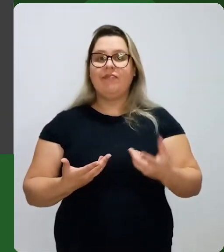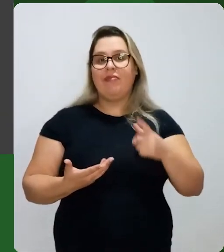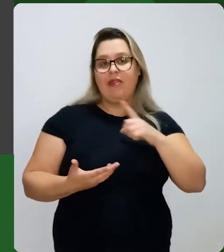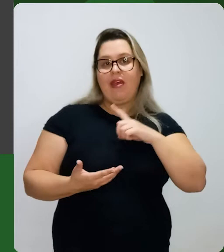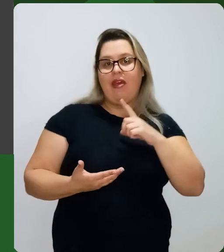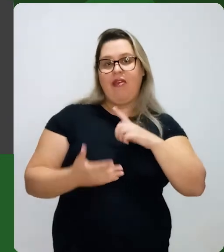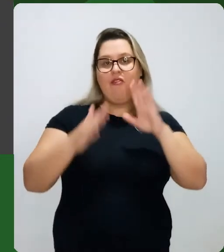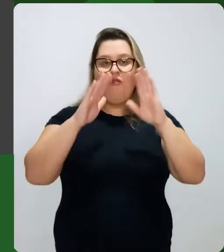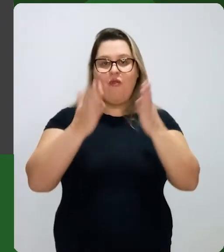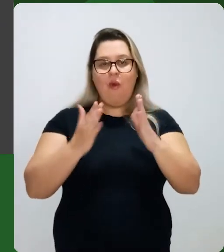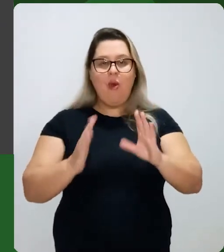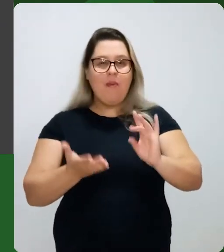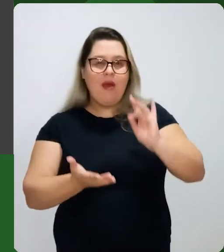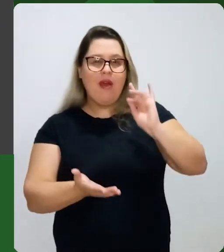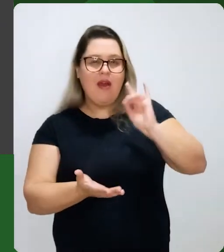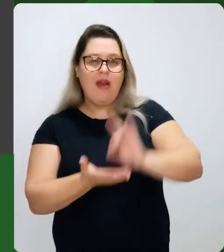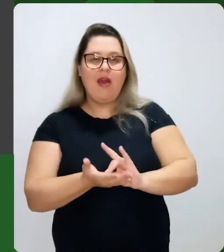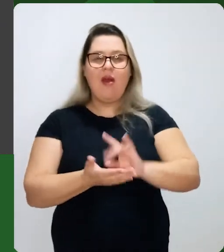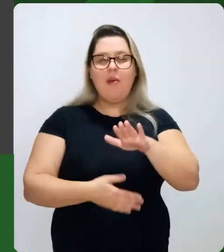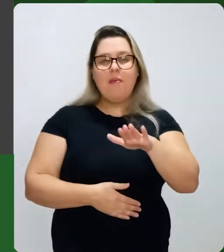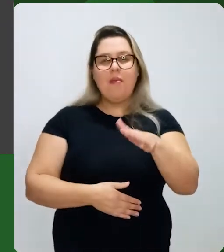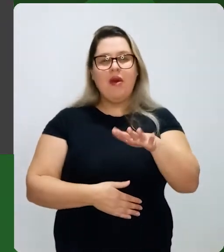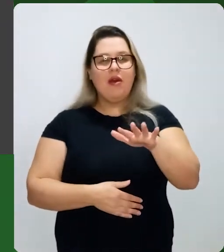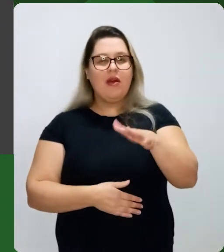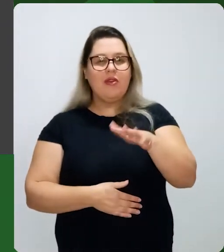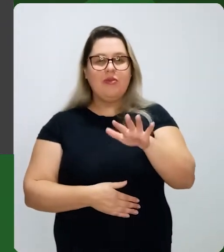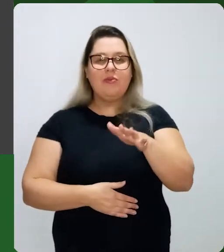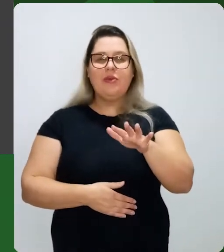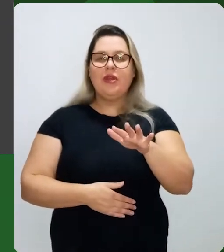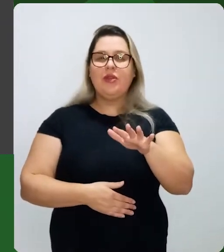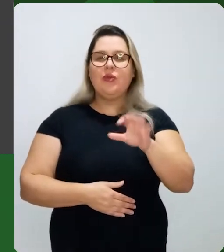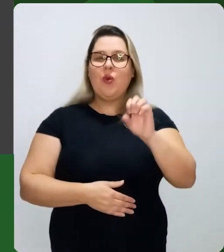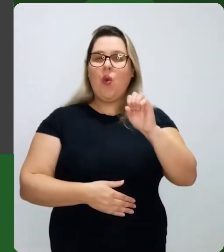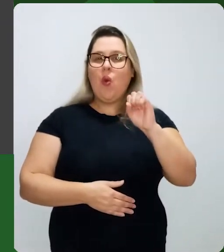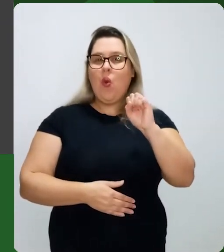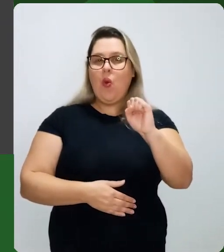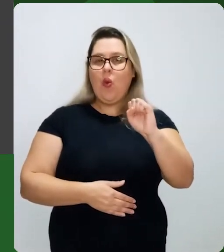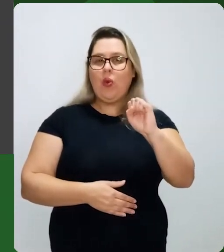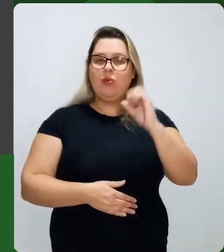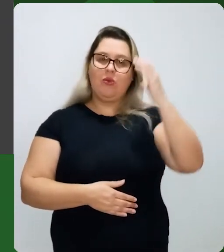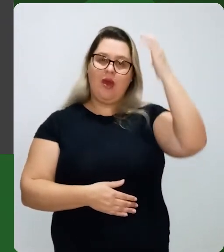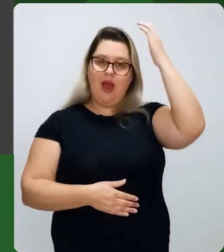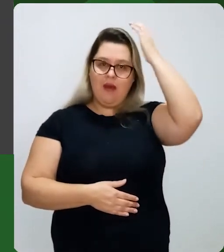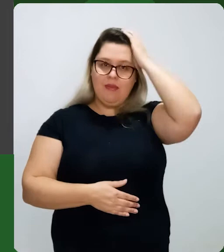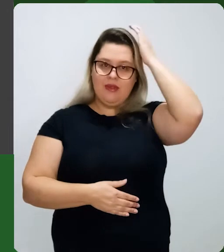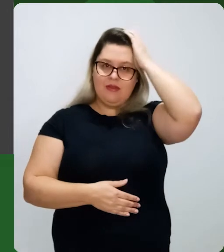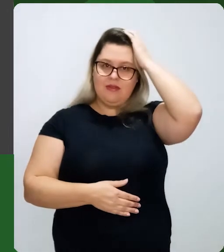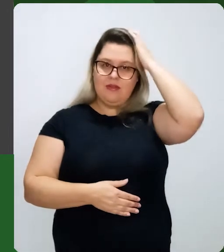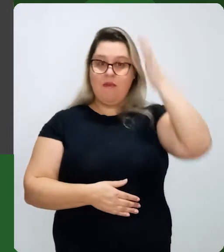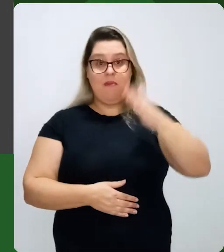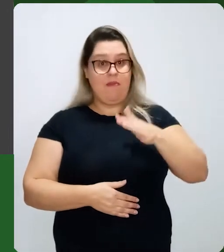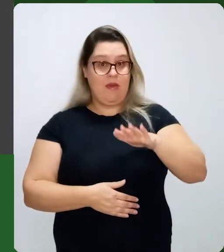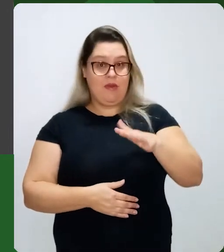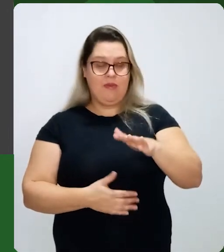assim, na forma, né, mais real, ele mede mais ou menos 8 cabeças.